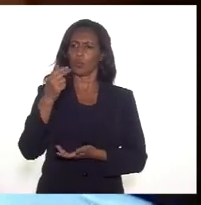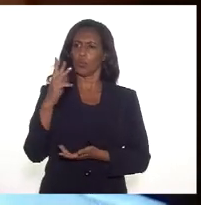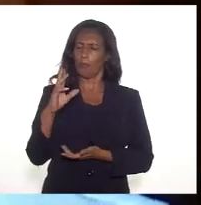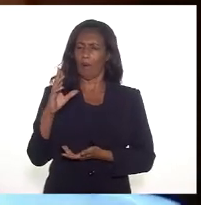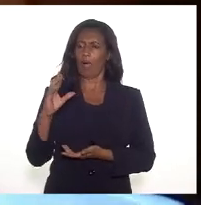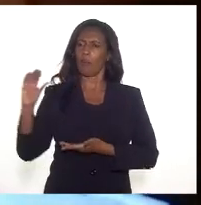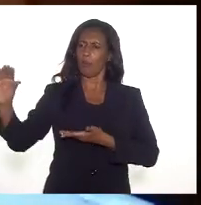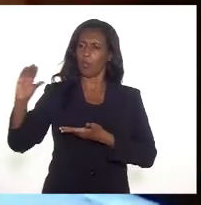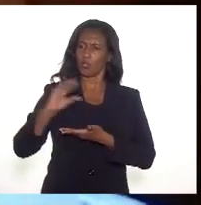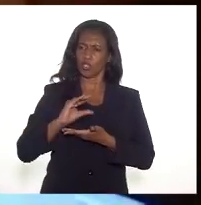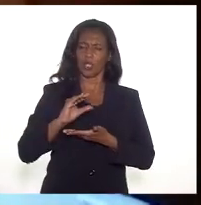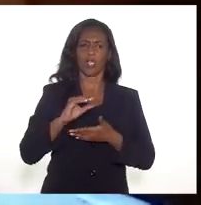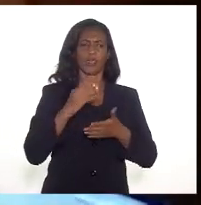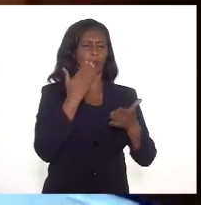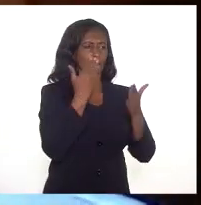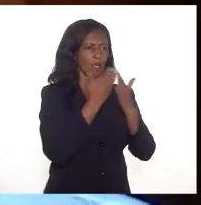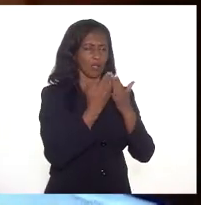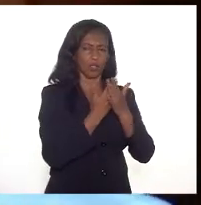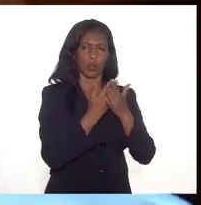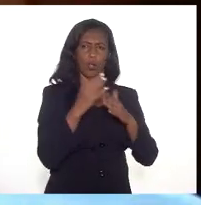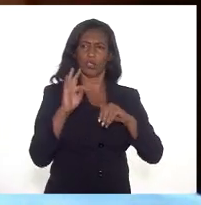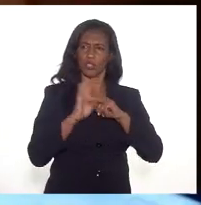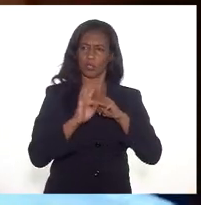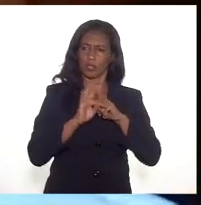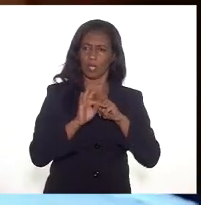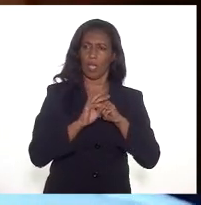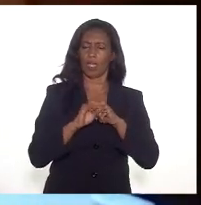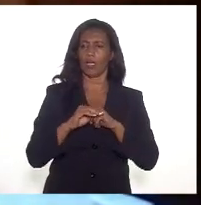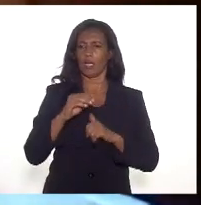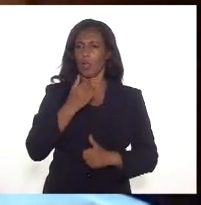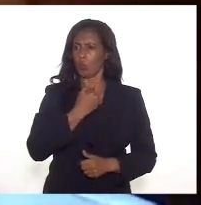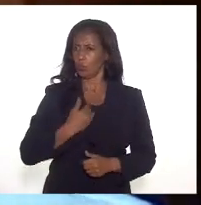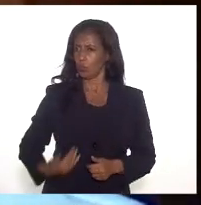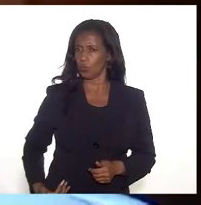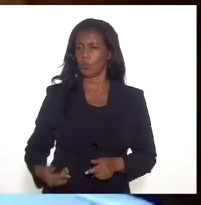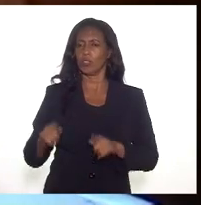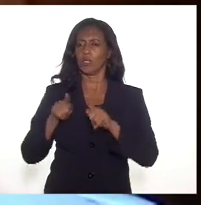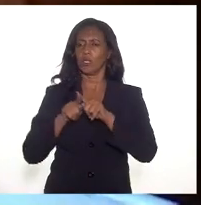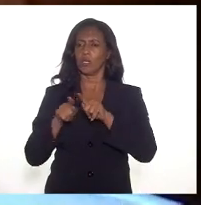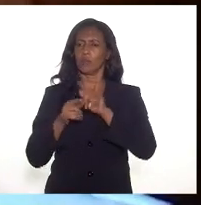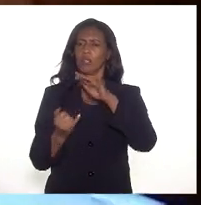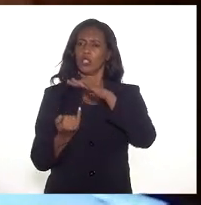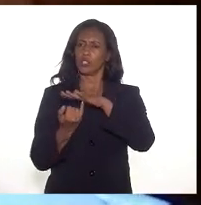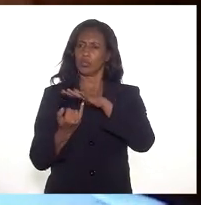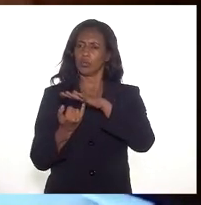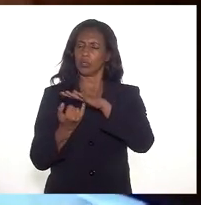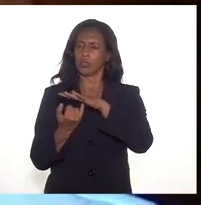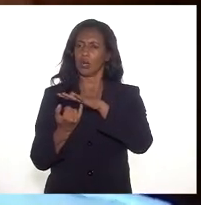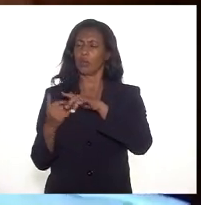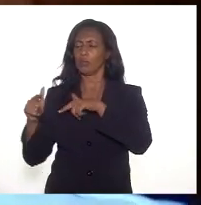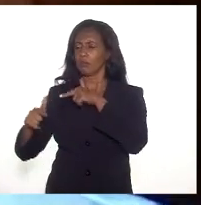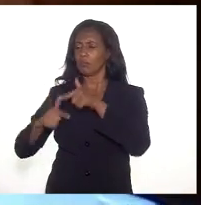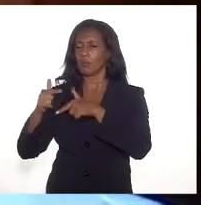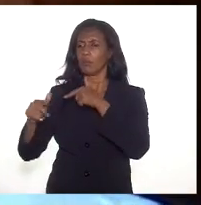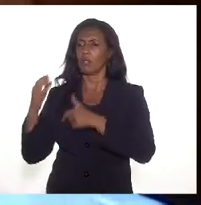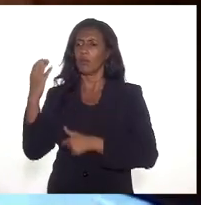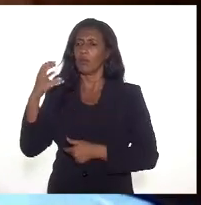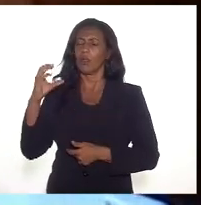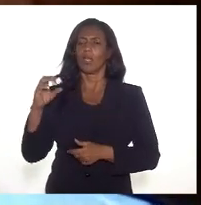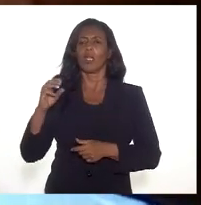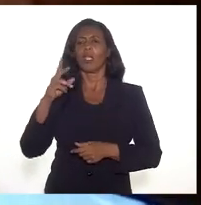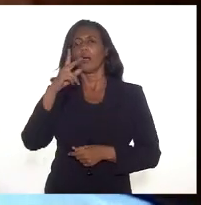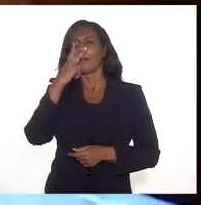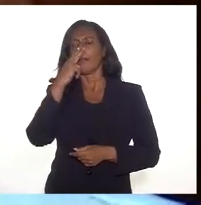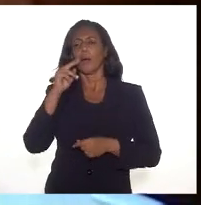chegar às escolas técnicas, públicas e também a instituições que promovem a ciência, como é o caso do Museu